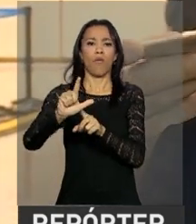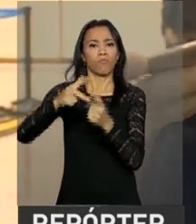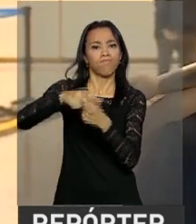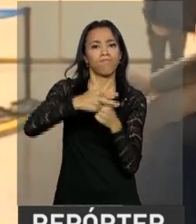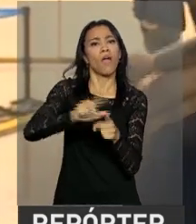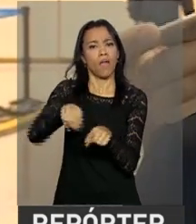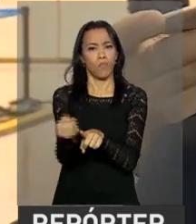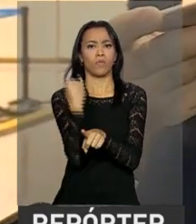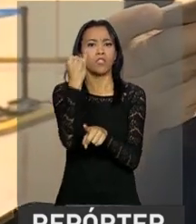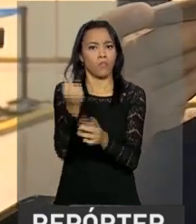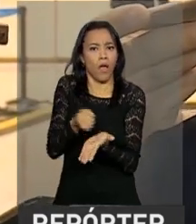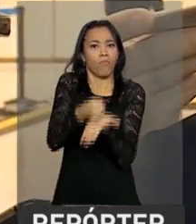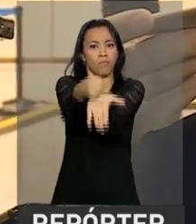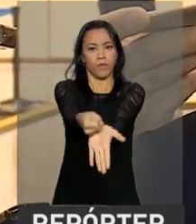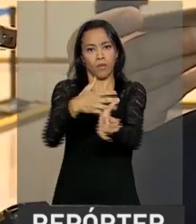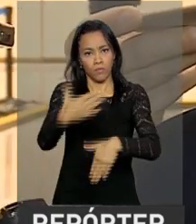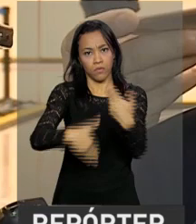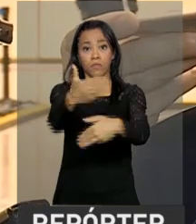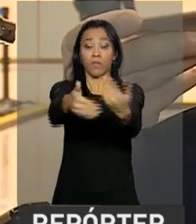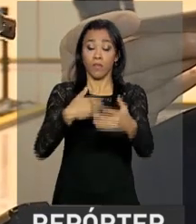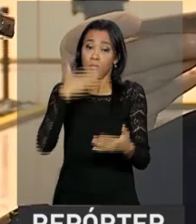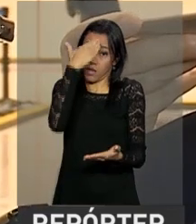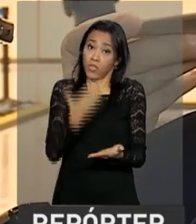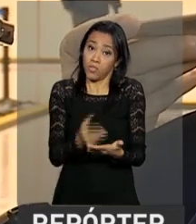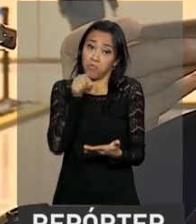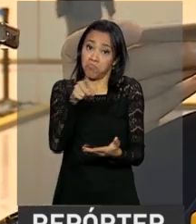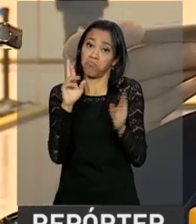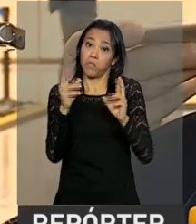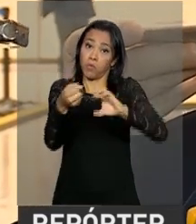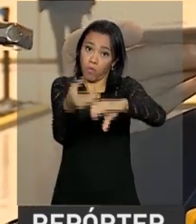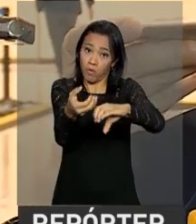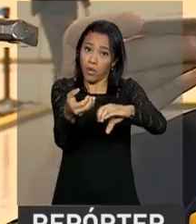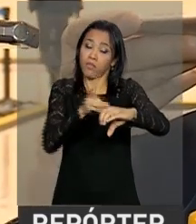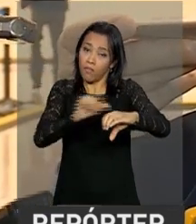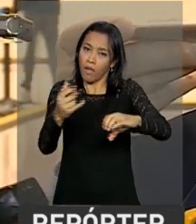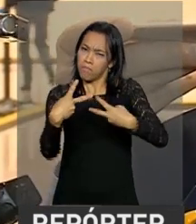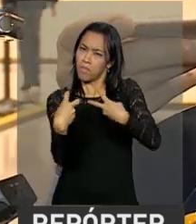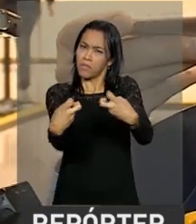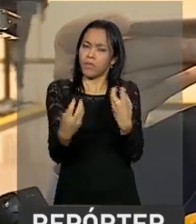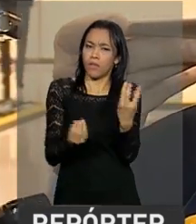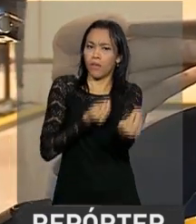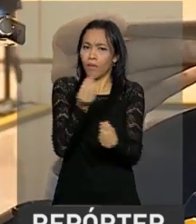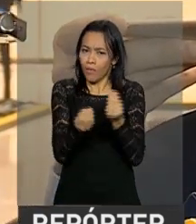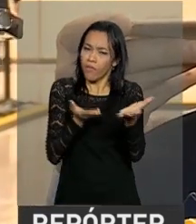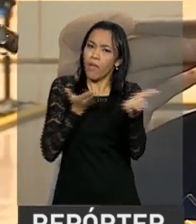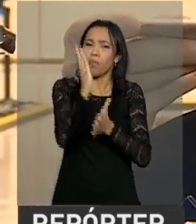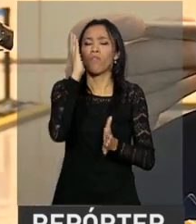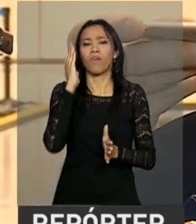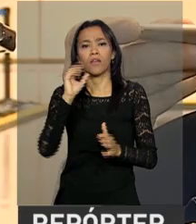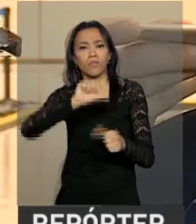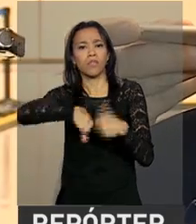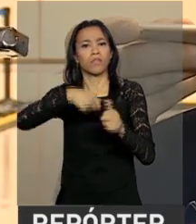recuperação, acreditamos que o Congresso Nacional vai ser sensível a isso e vai aprovar as